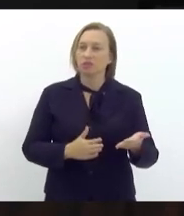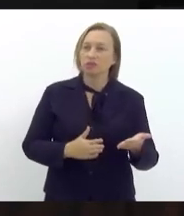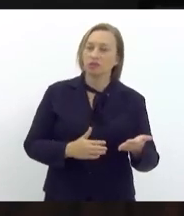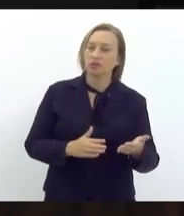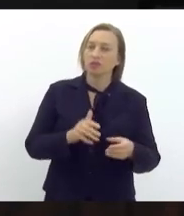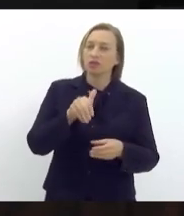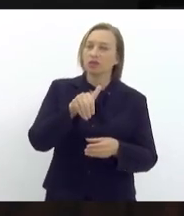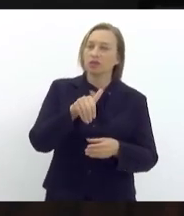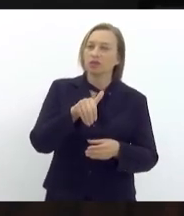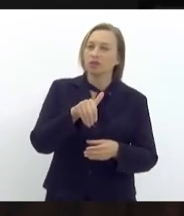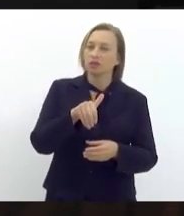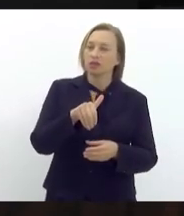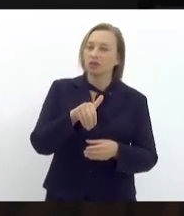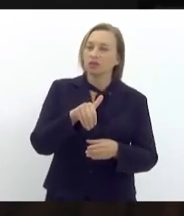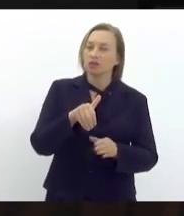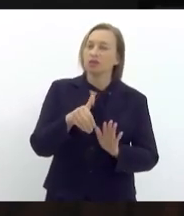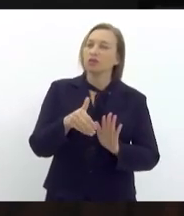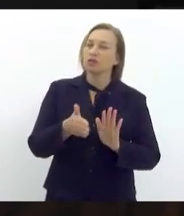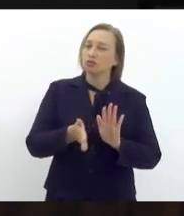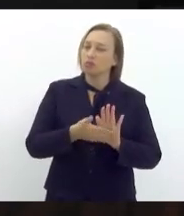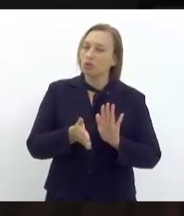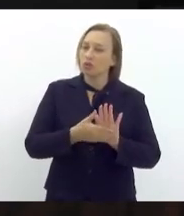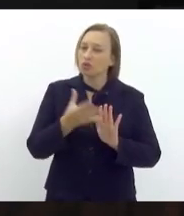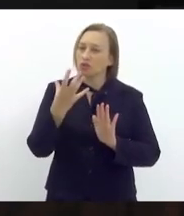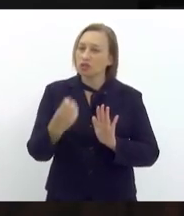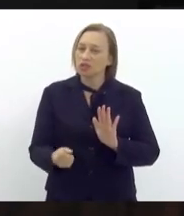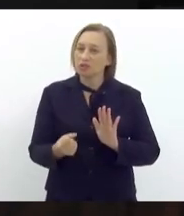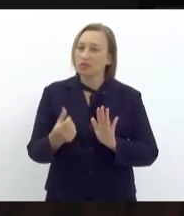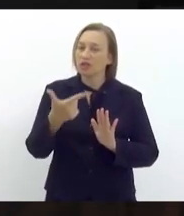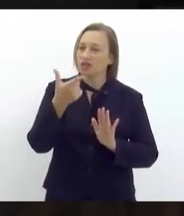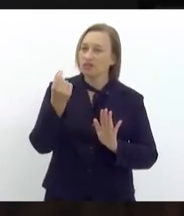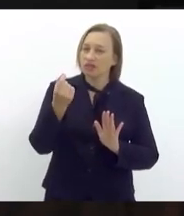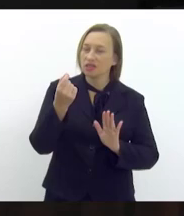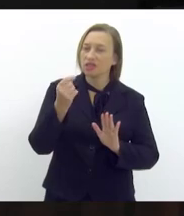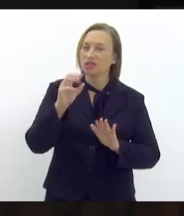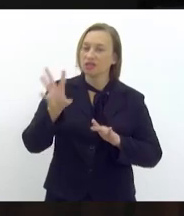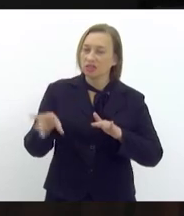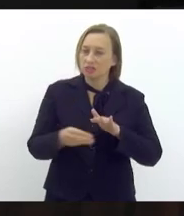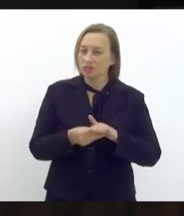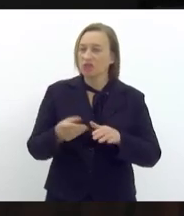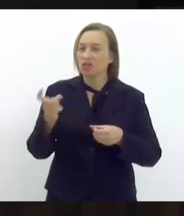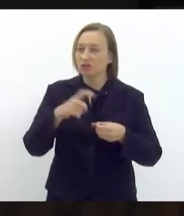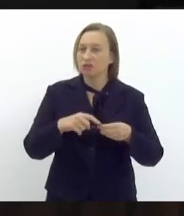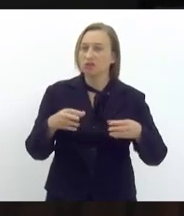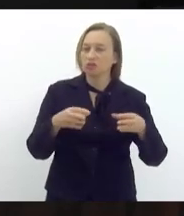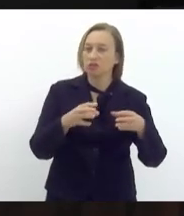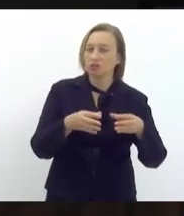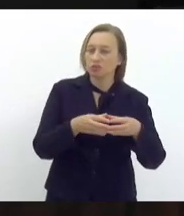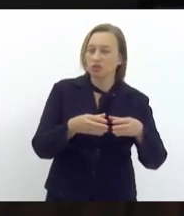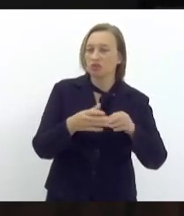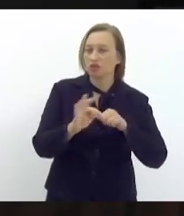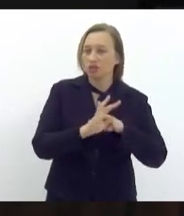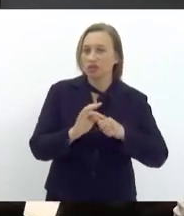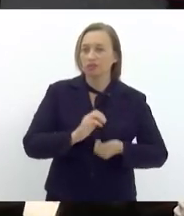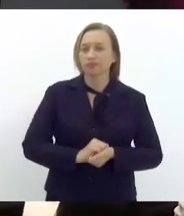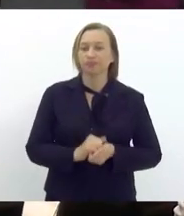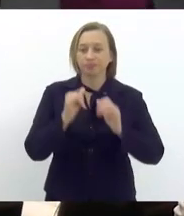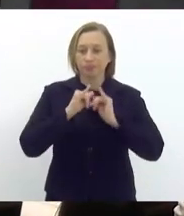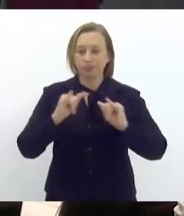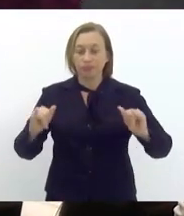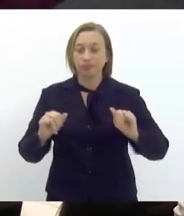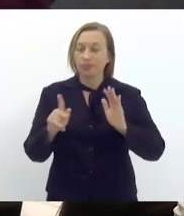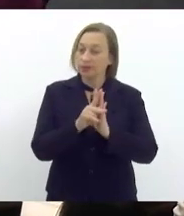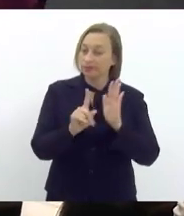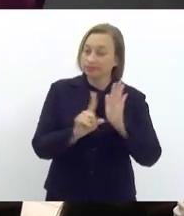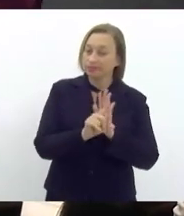discussão a presente proposta recebeu 20 emendas e retorno às comissões técnicas anuncio